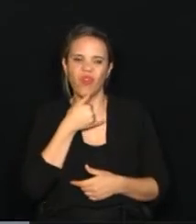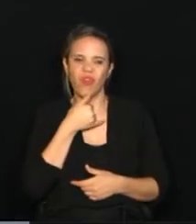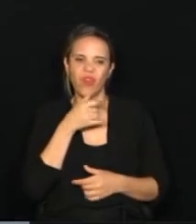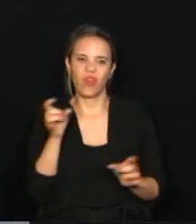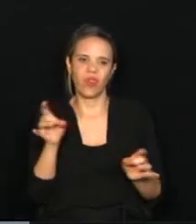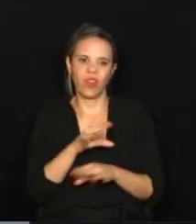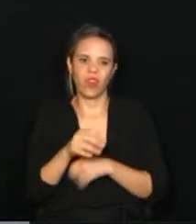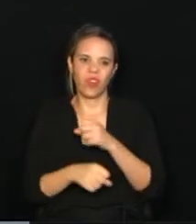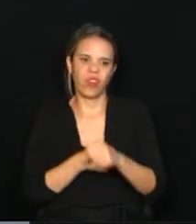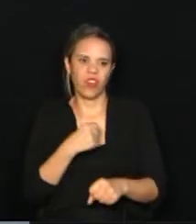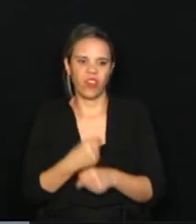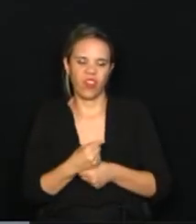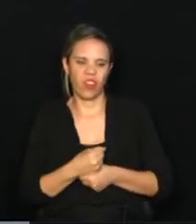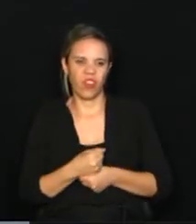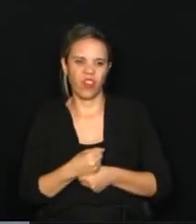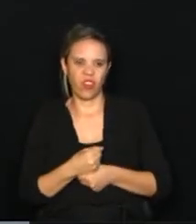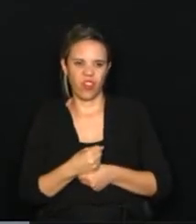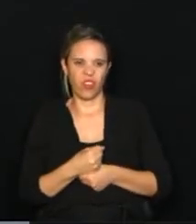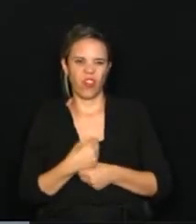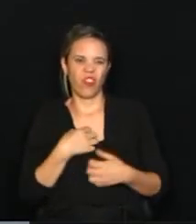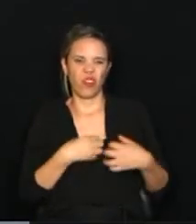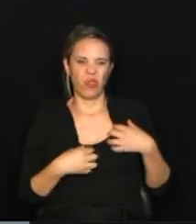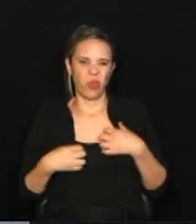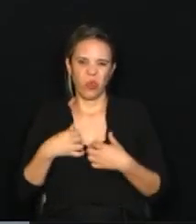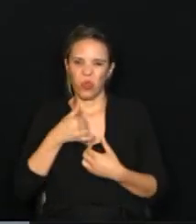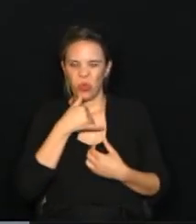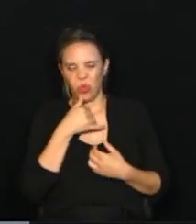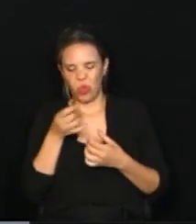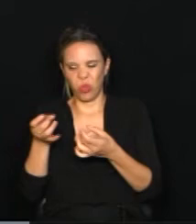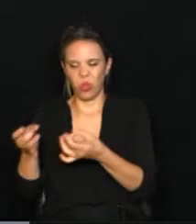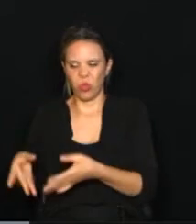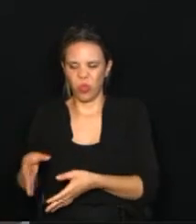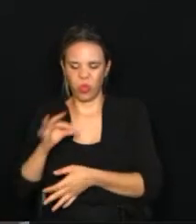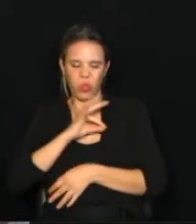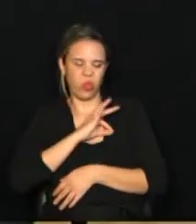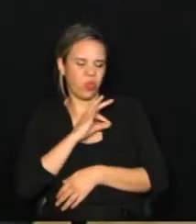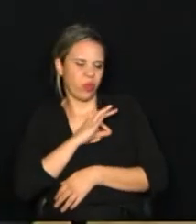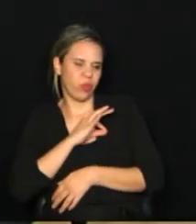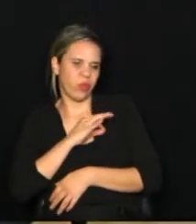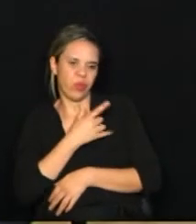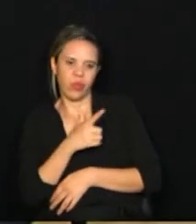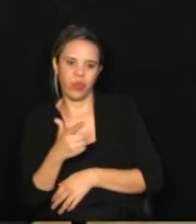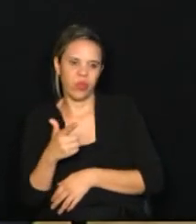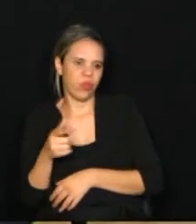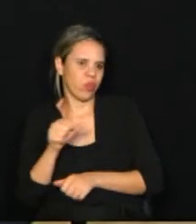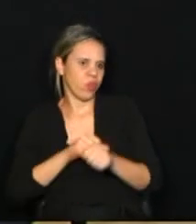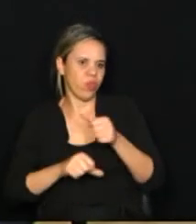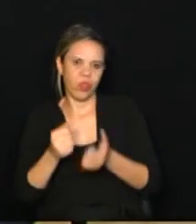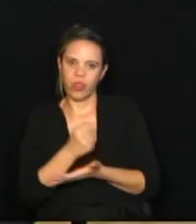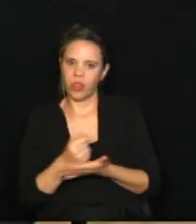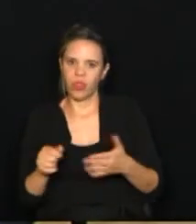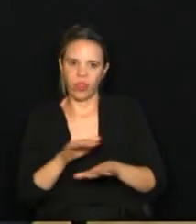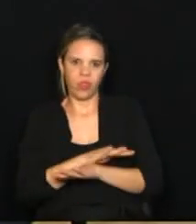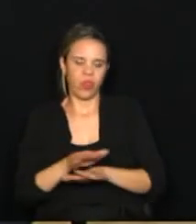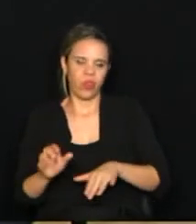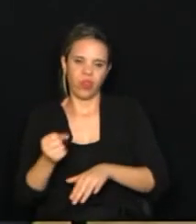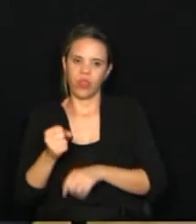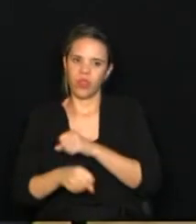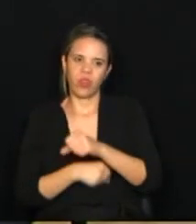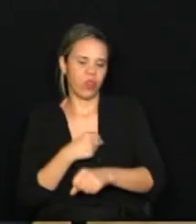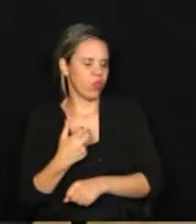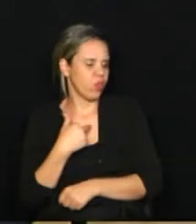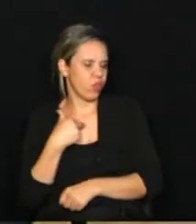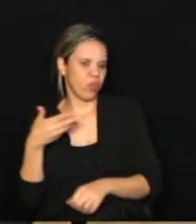vai ser uma situação bem triste mesmo. E que não tem mais renovação. Acabou esses 8